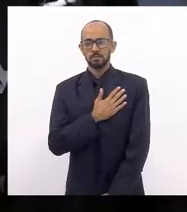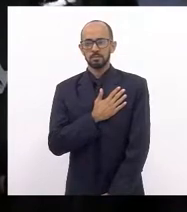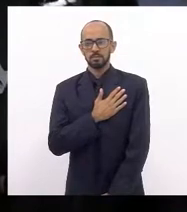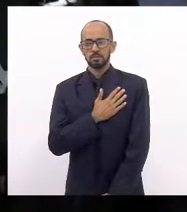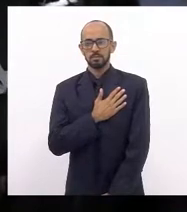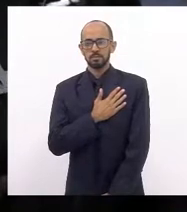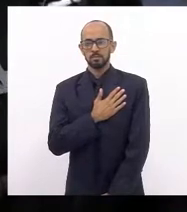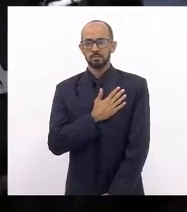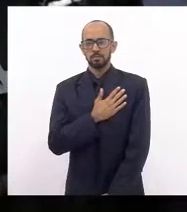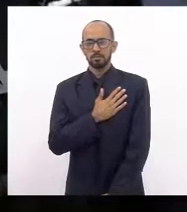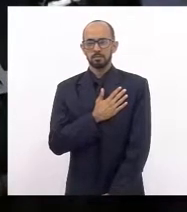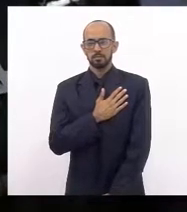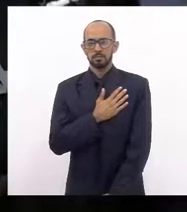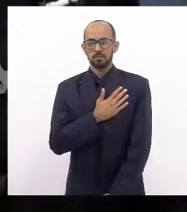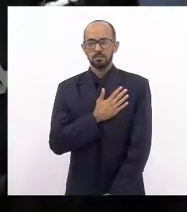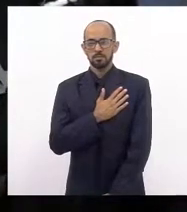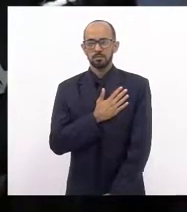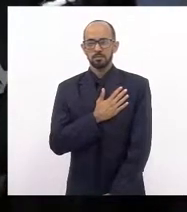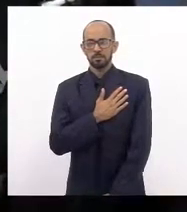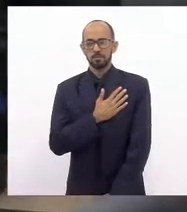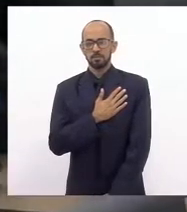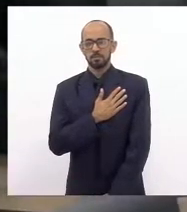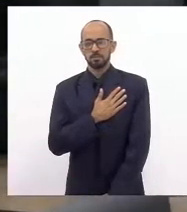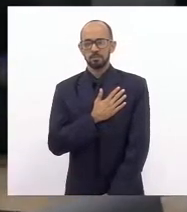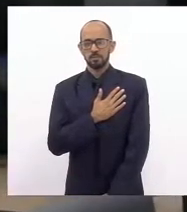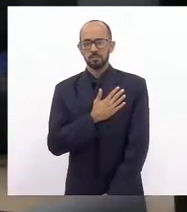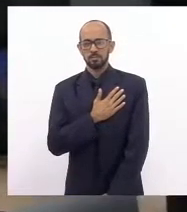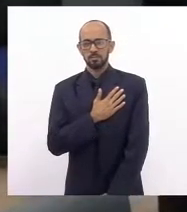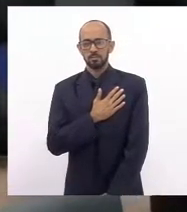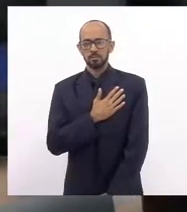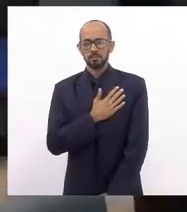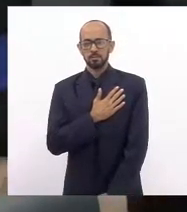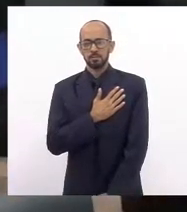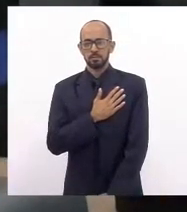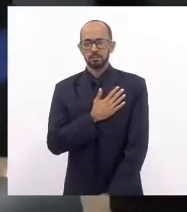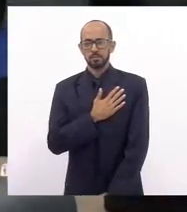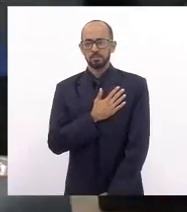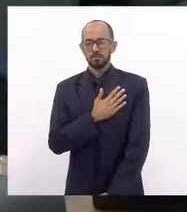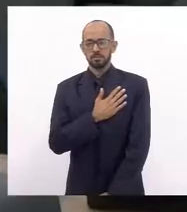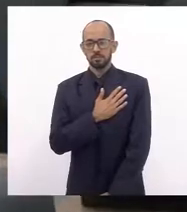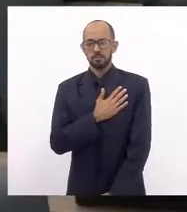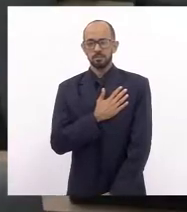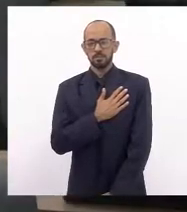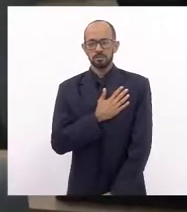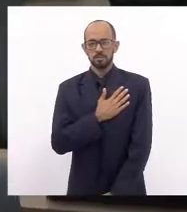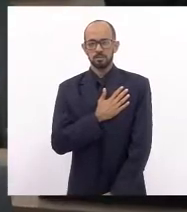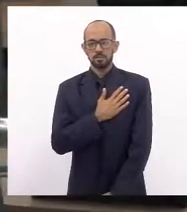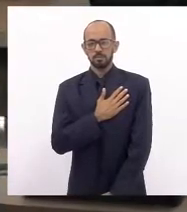Thank you.